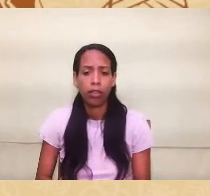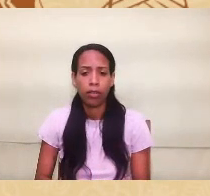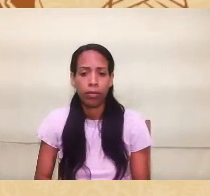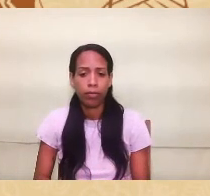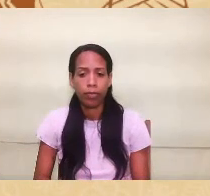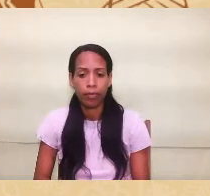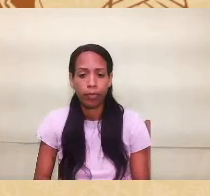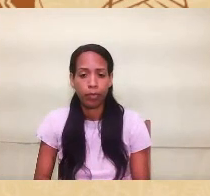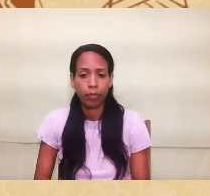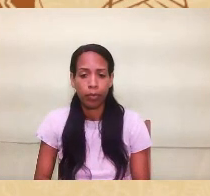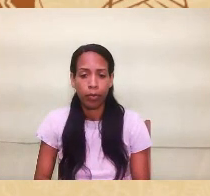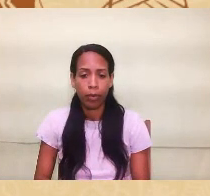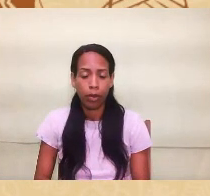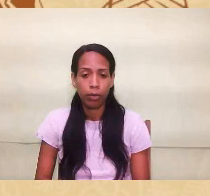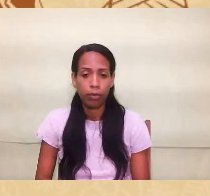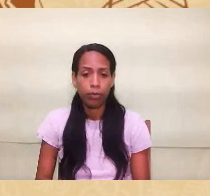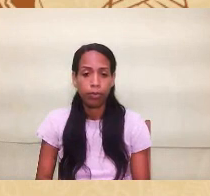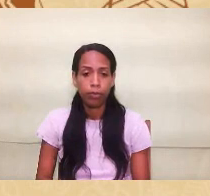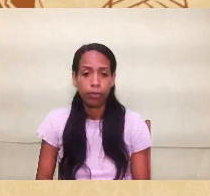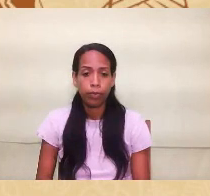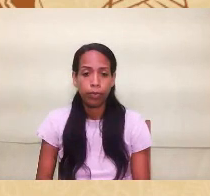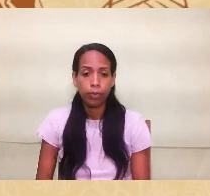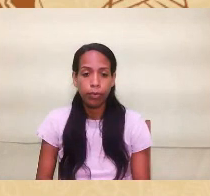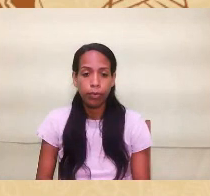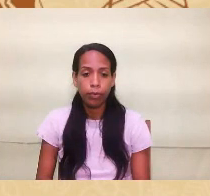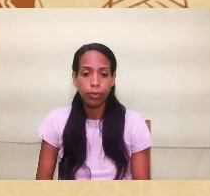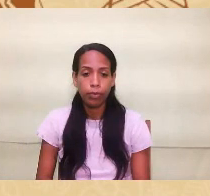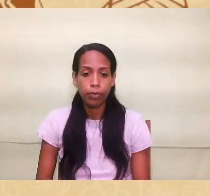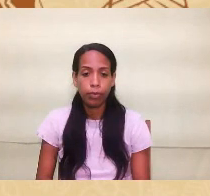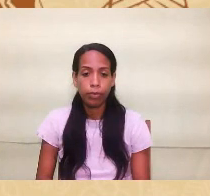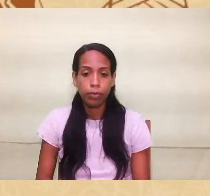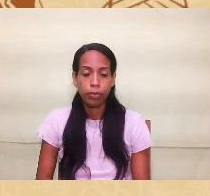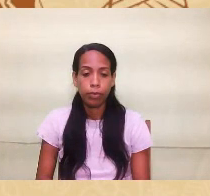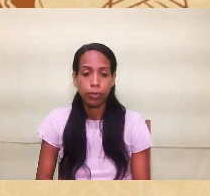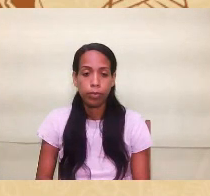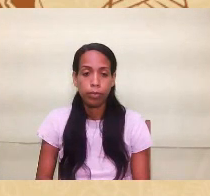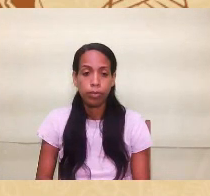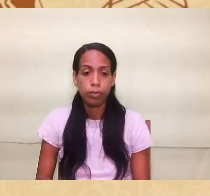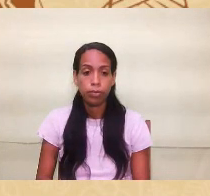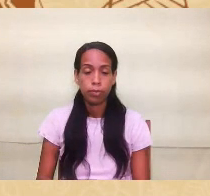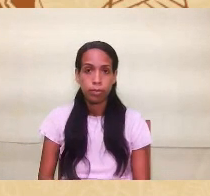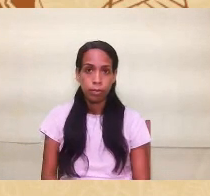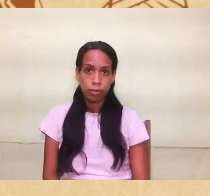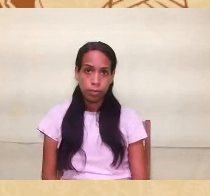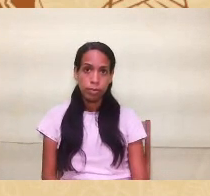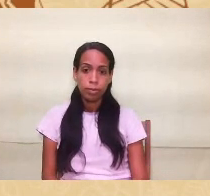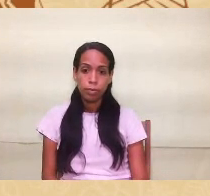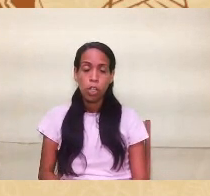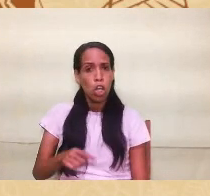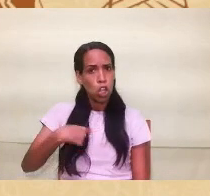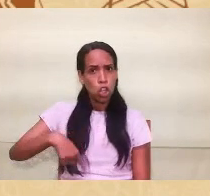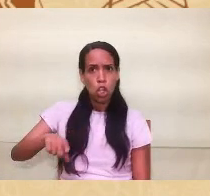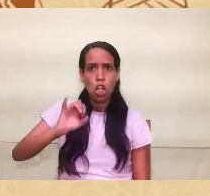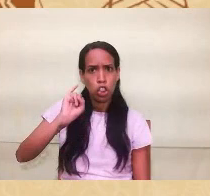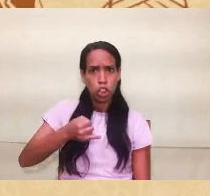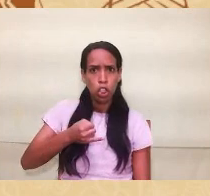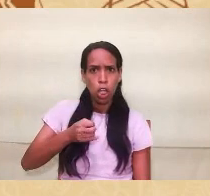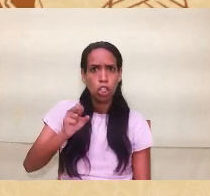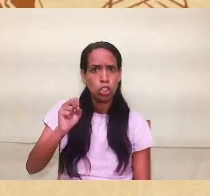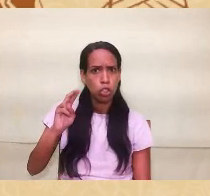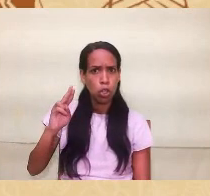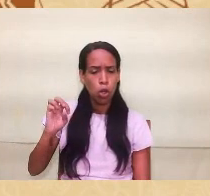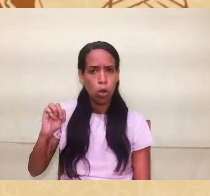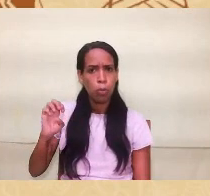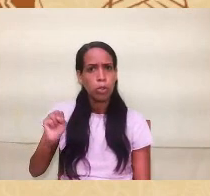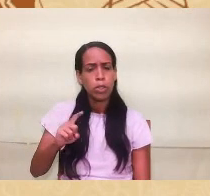Massui, Chucuí, Amor, Ará, Amor, Amoyangá, Nhearã, Ecobé. Nós já somos um outro mundo